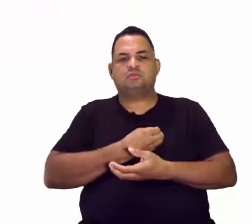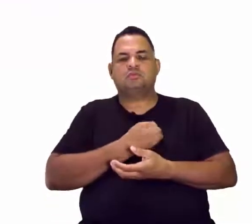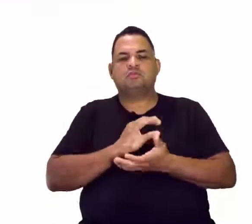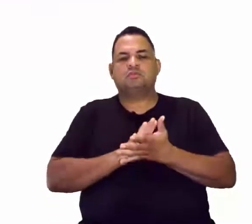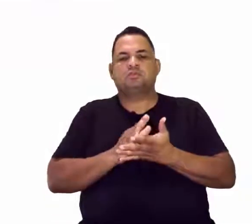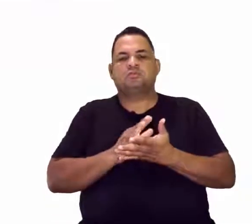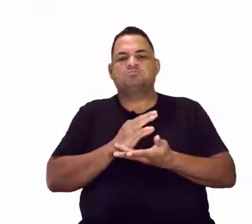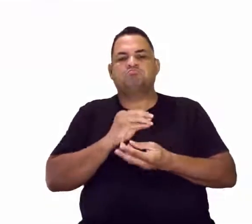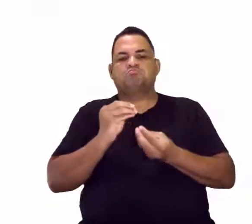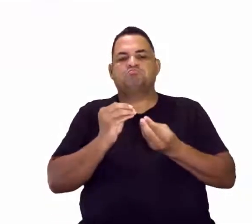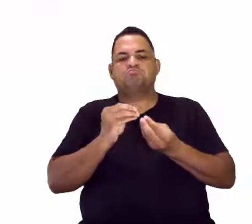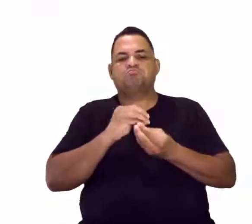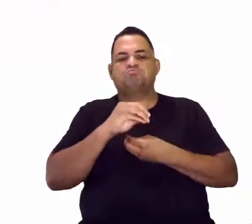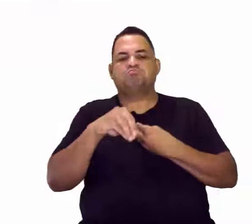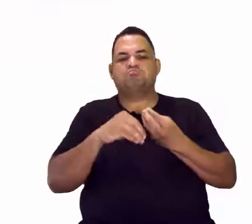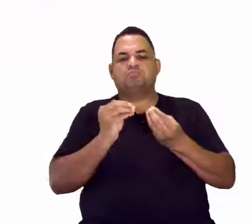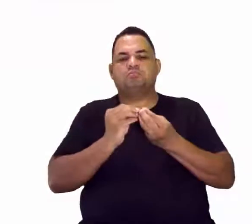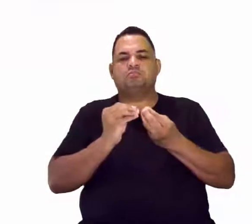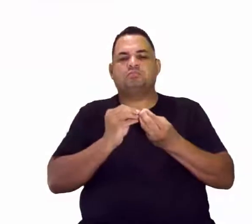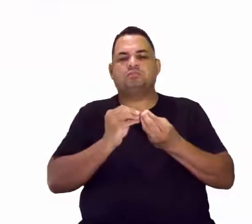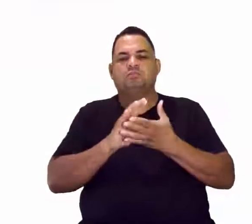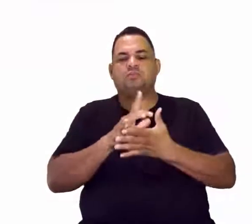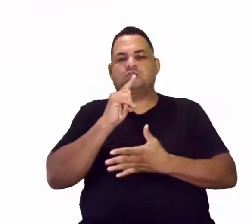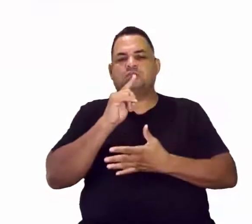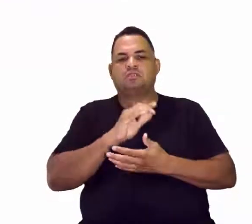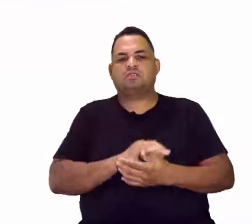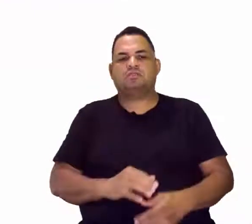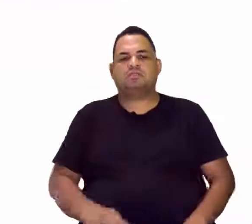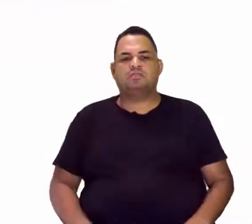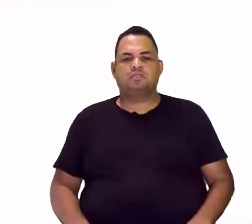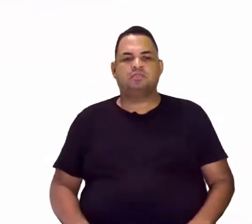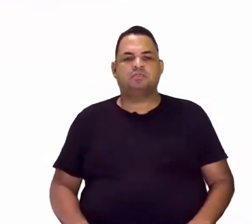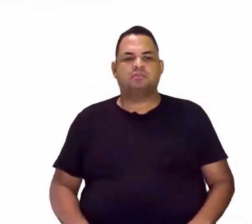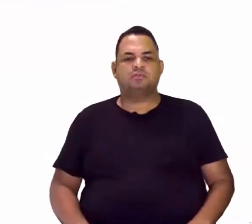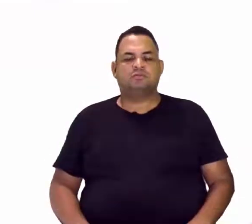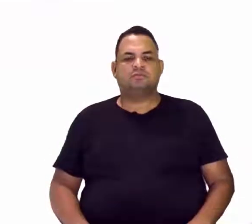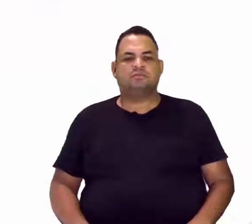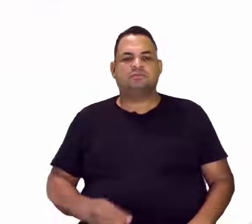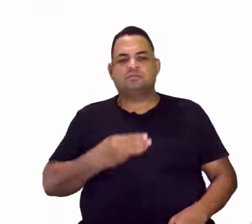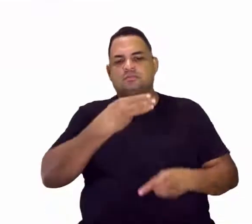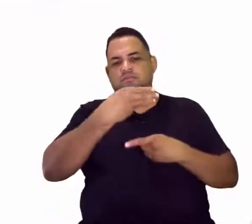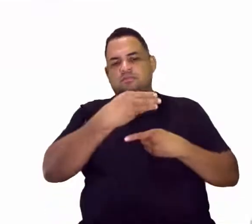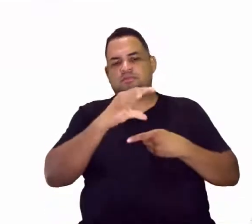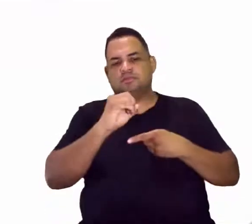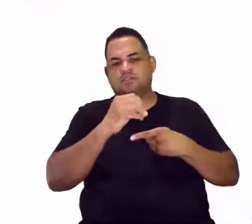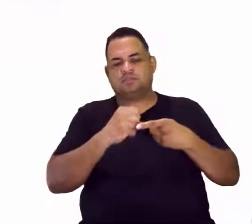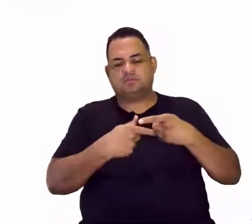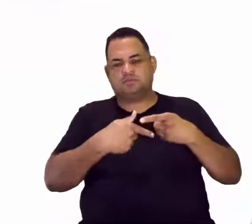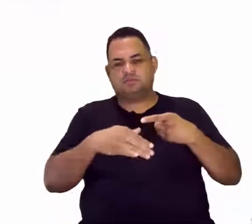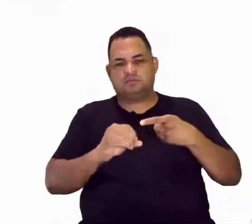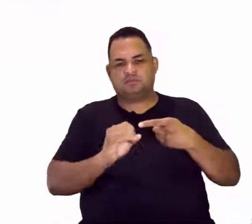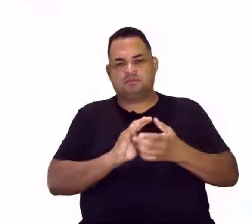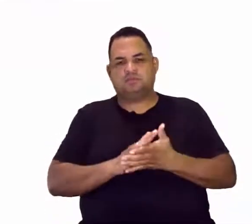moléculas dissociadas na água? 70. Então, vai ficar 30 dividido por 70, que dá quanto?